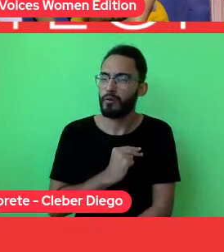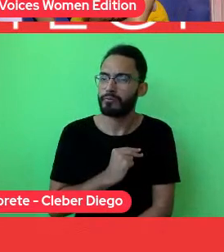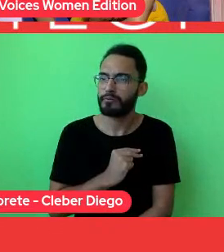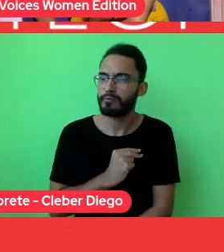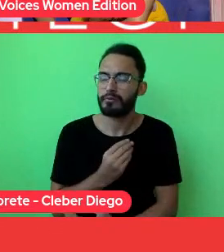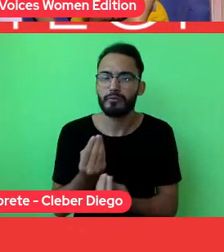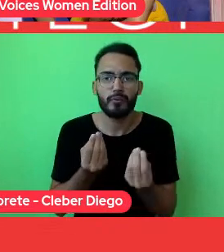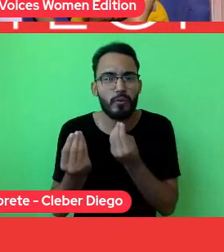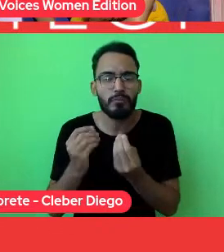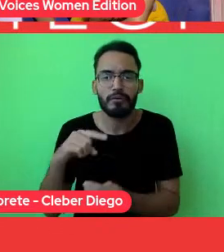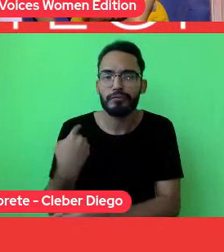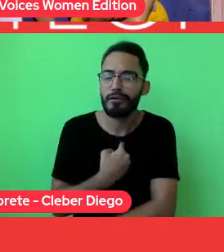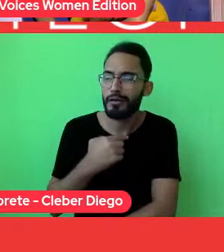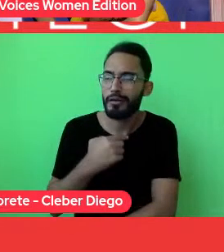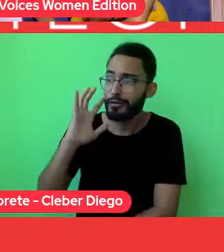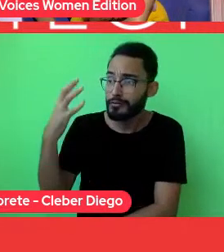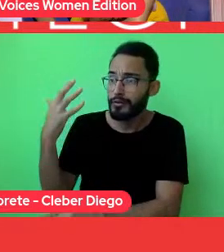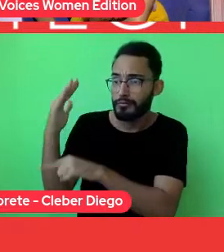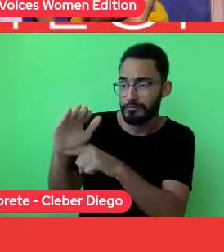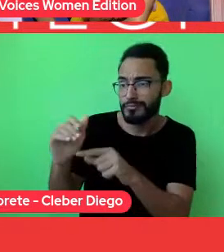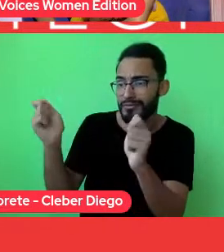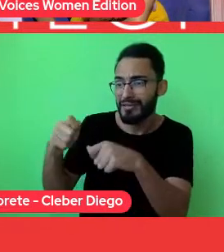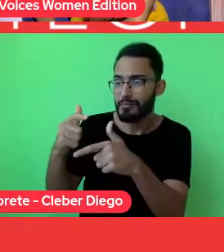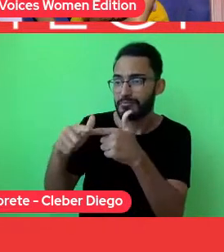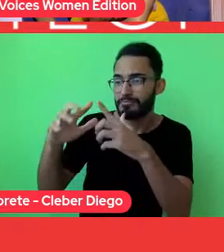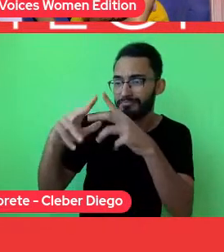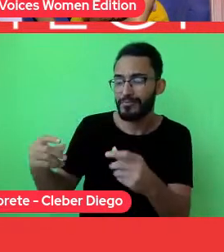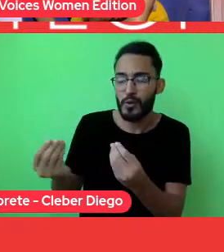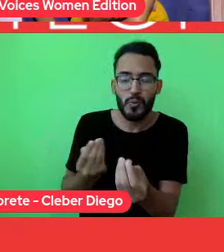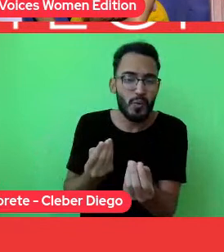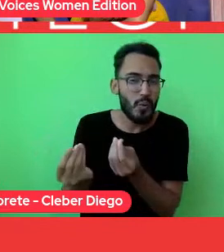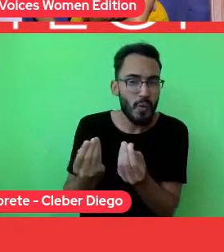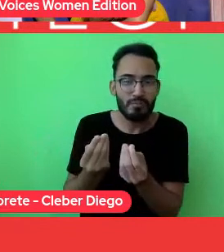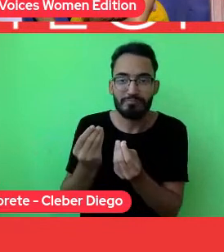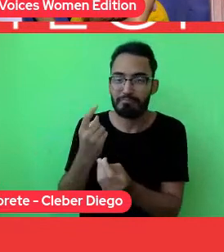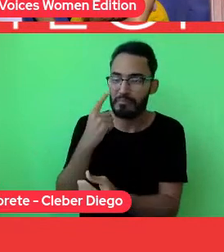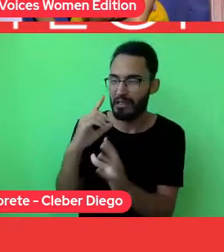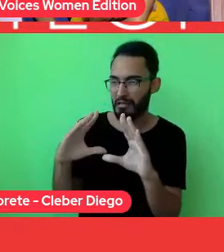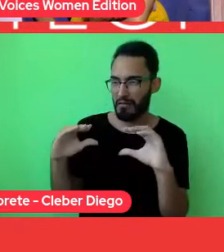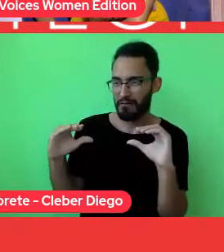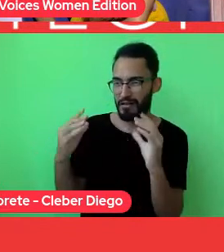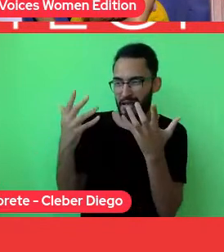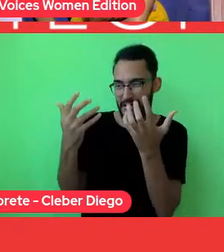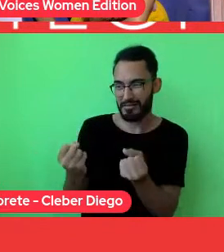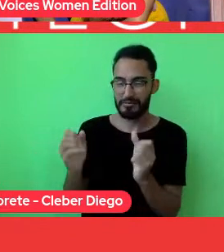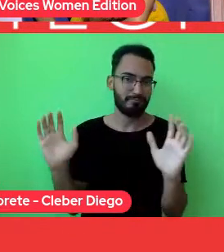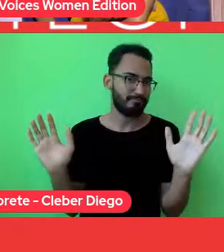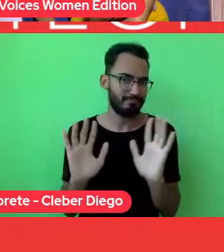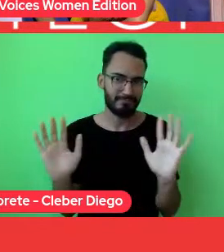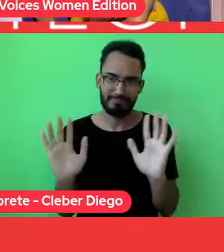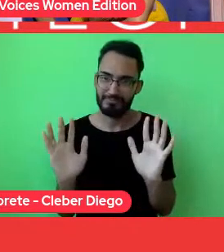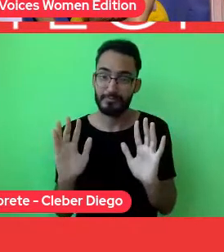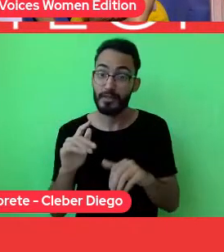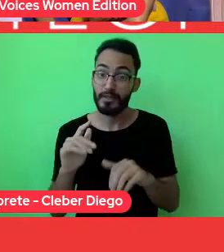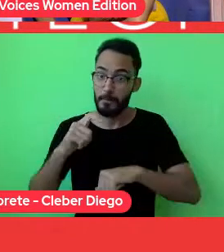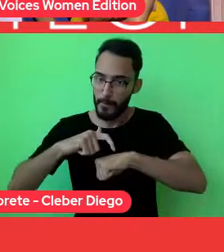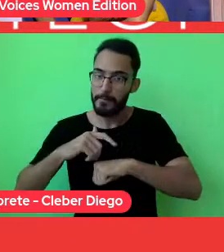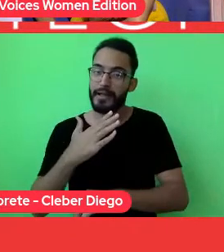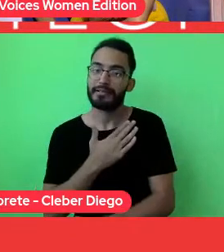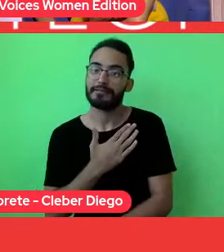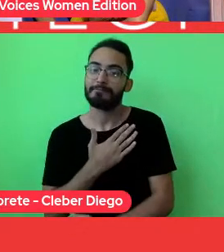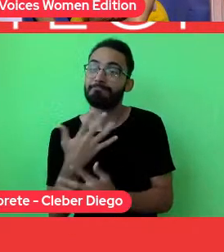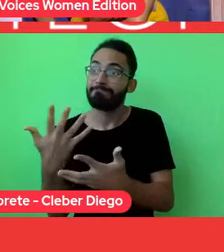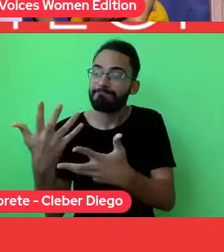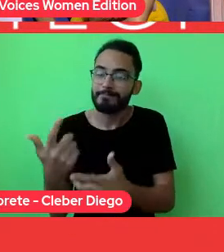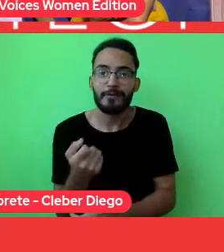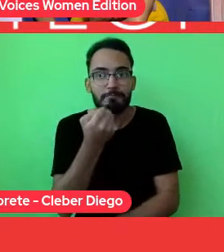resolve essa situação? Né? Não adianta só se desconfortar com ela. No momento, eu fiz um convite e que foi